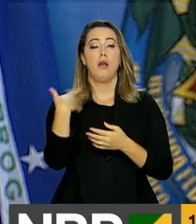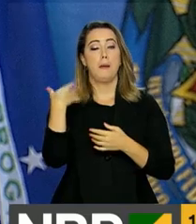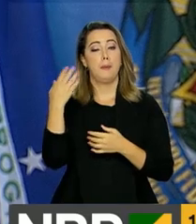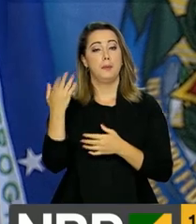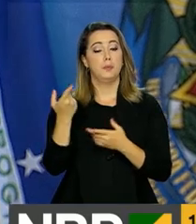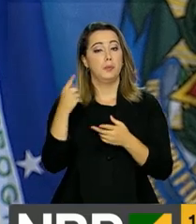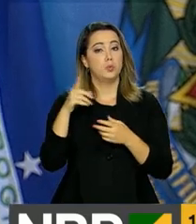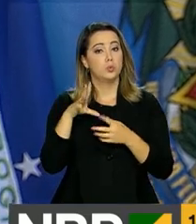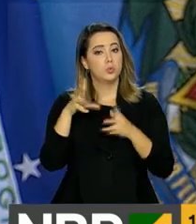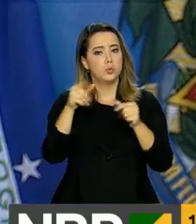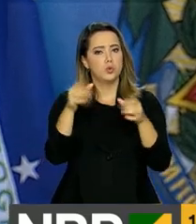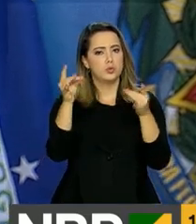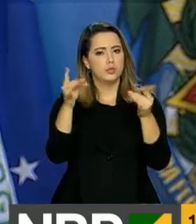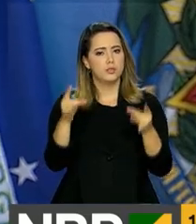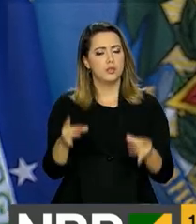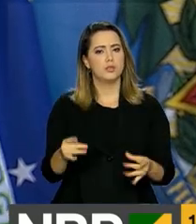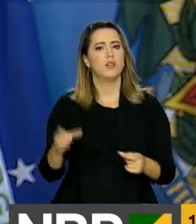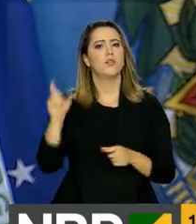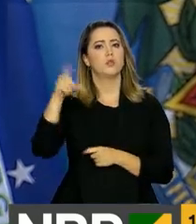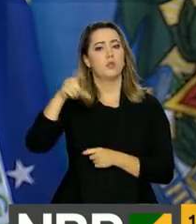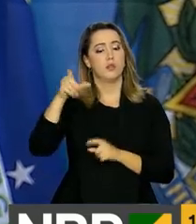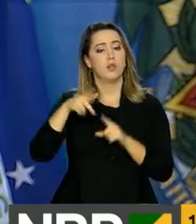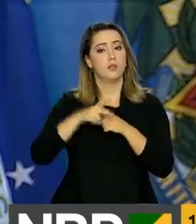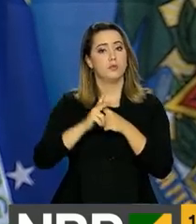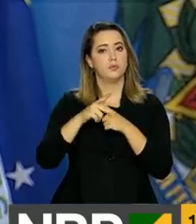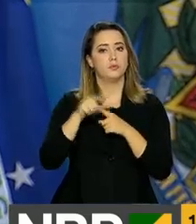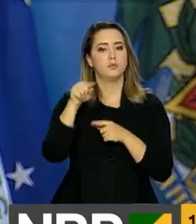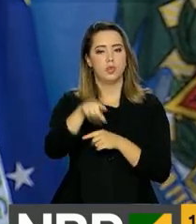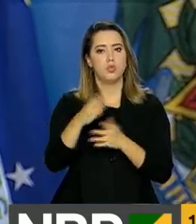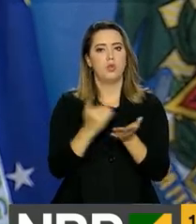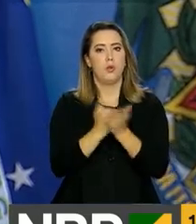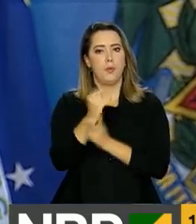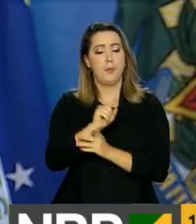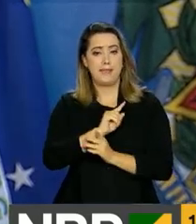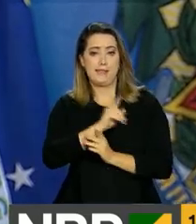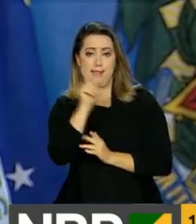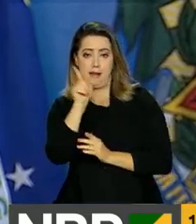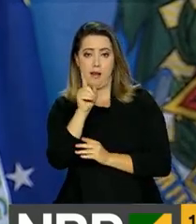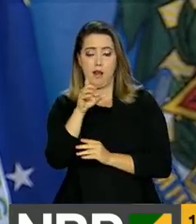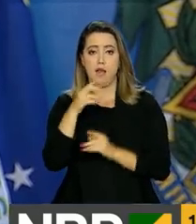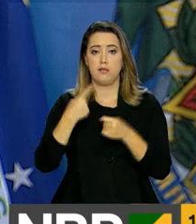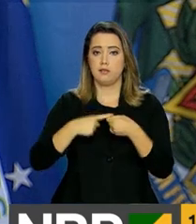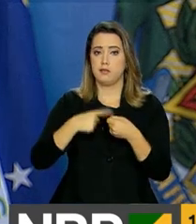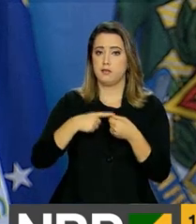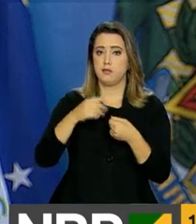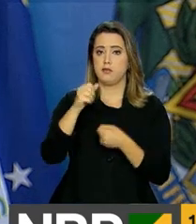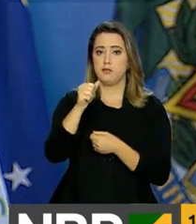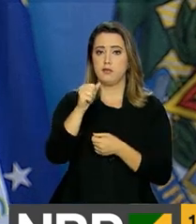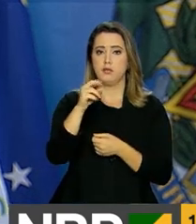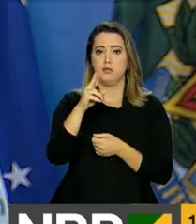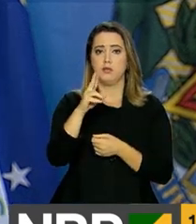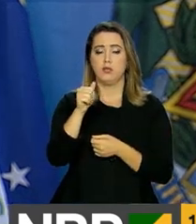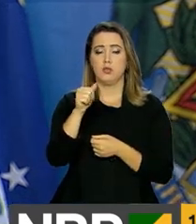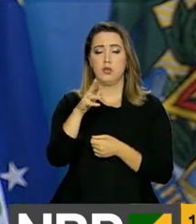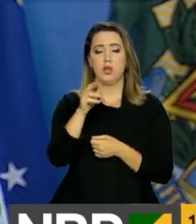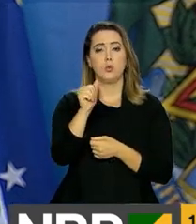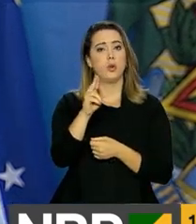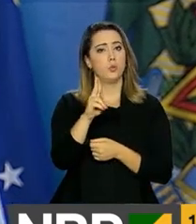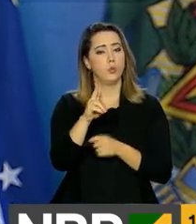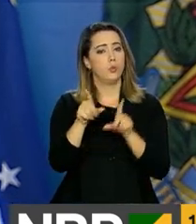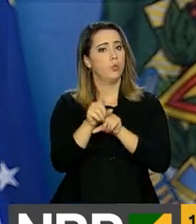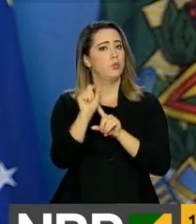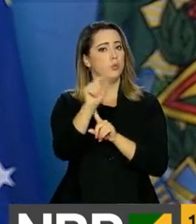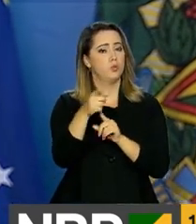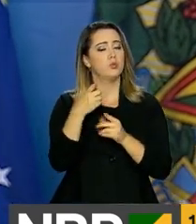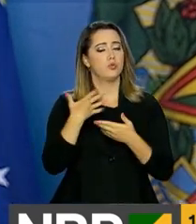cartão reforma para que tendo início uma espécie de plano piloto lá em caruaru ao estender se para os demais municípios do